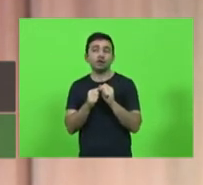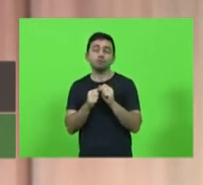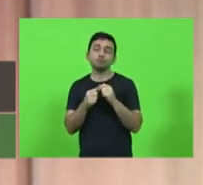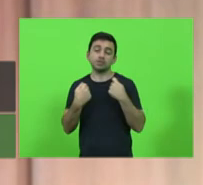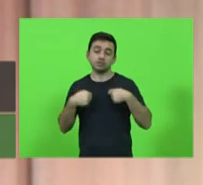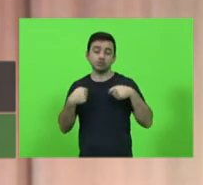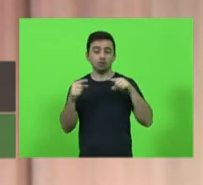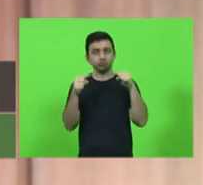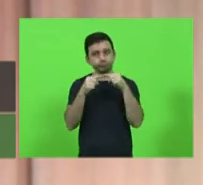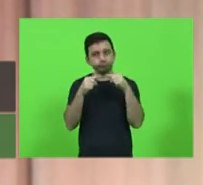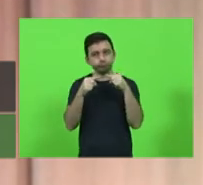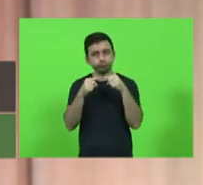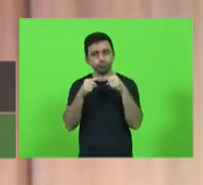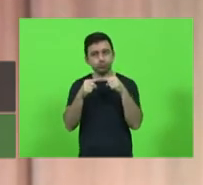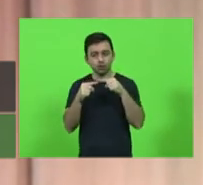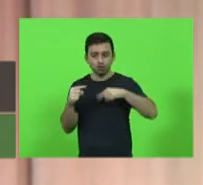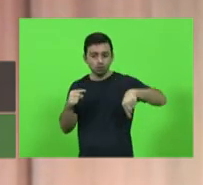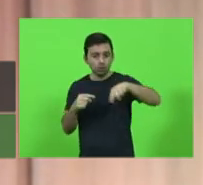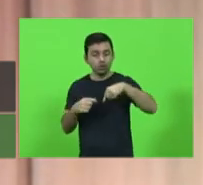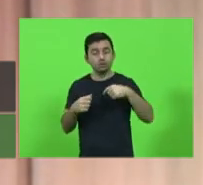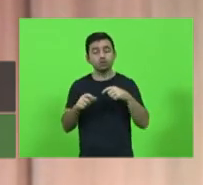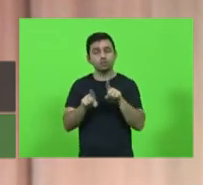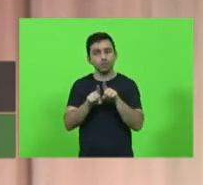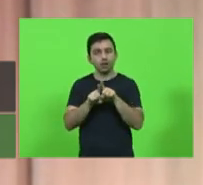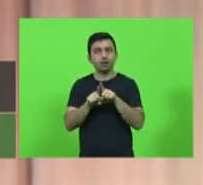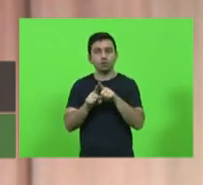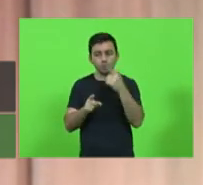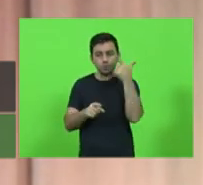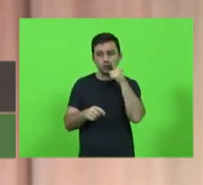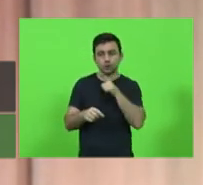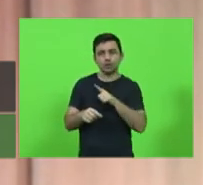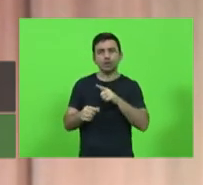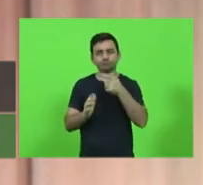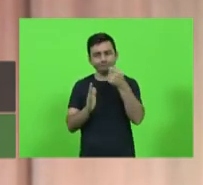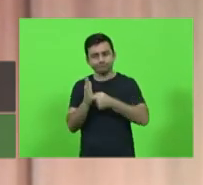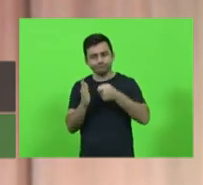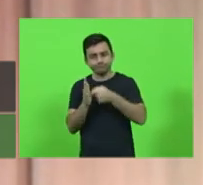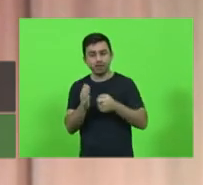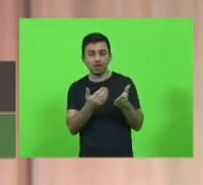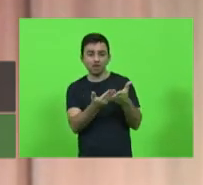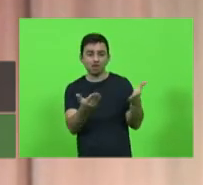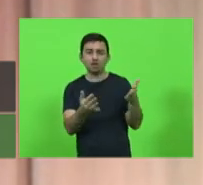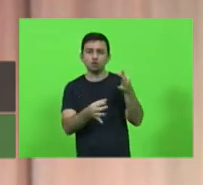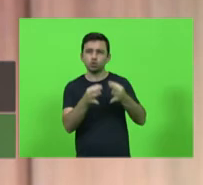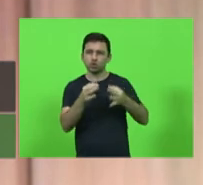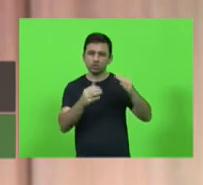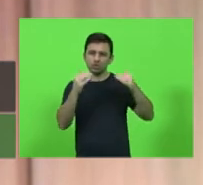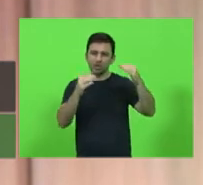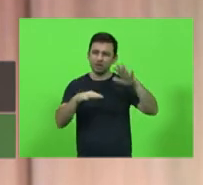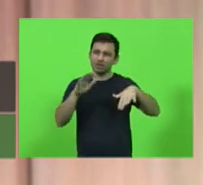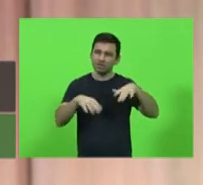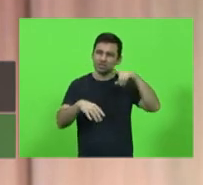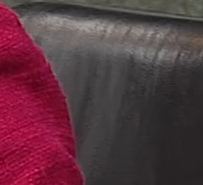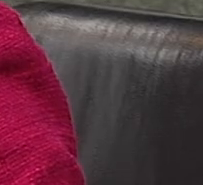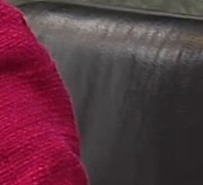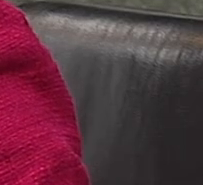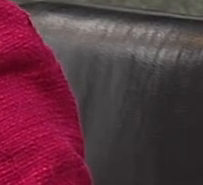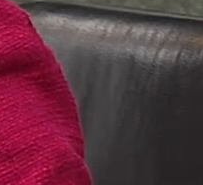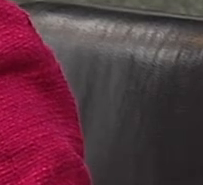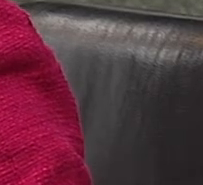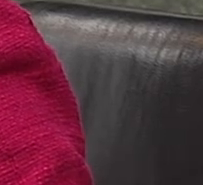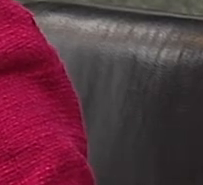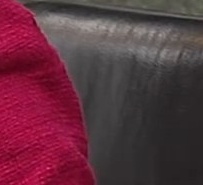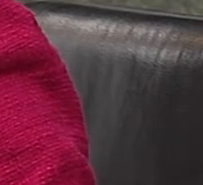vão atacar em enfrentar as dificuldades que juízes acabam encontrando no desenvolvimento de suas atividades